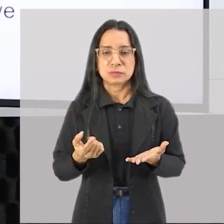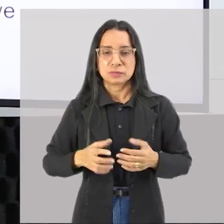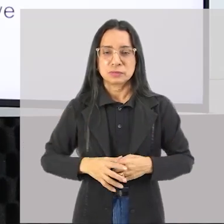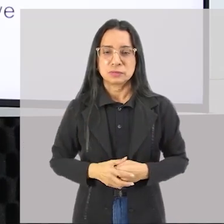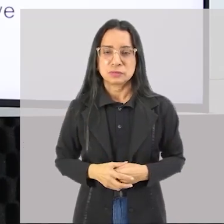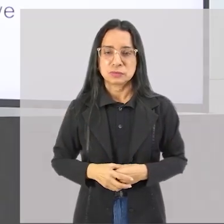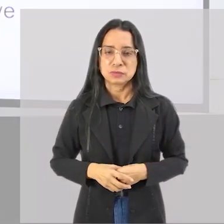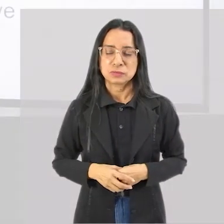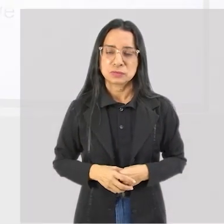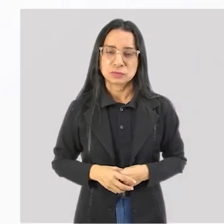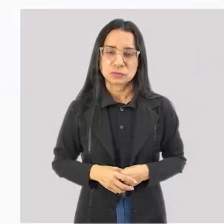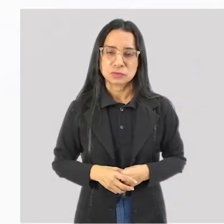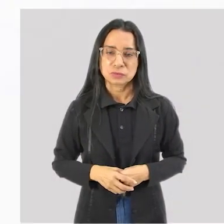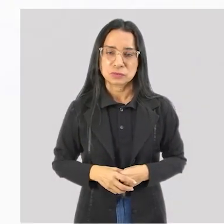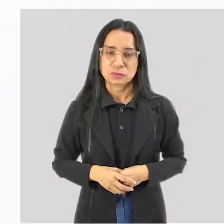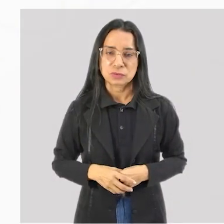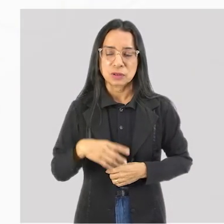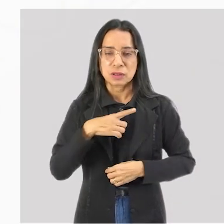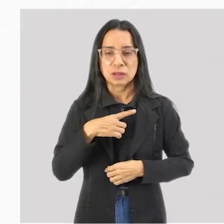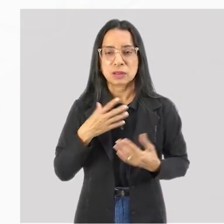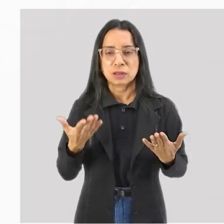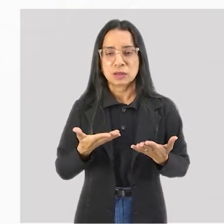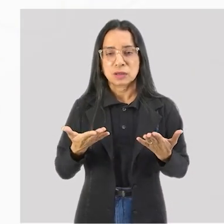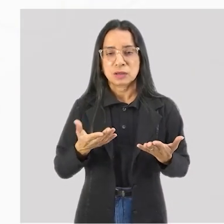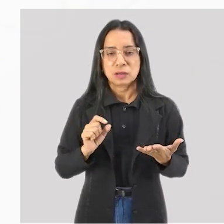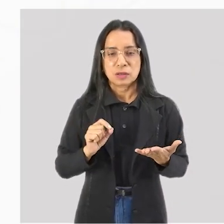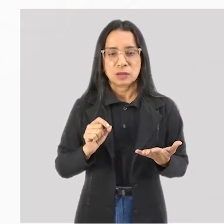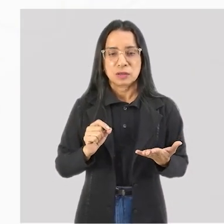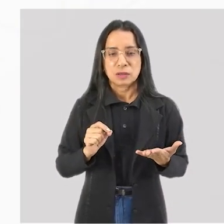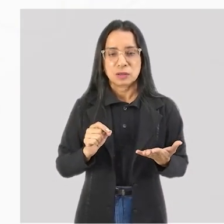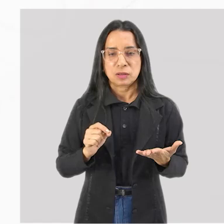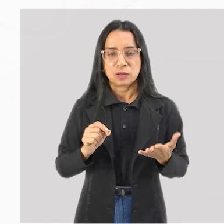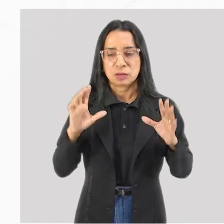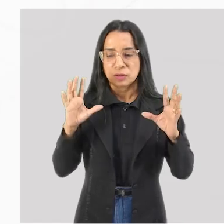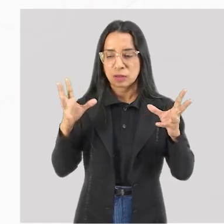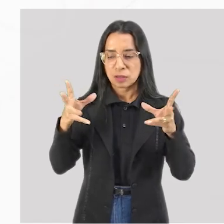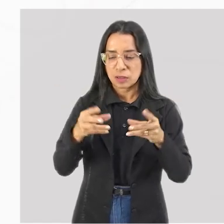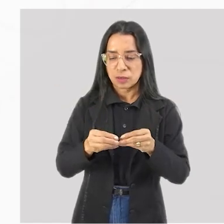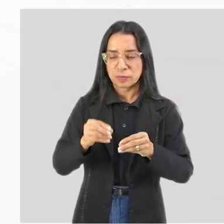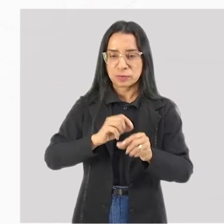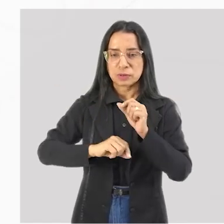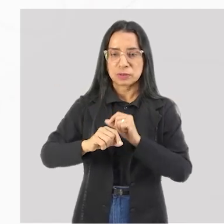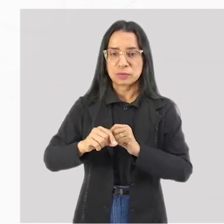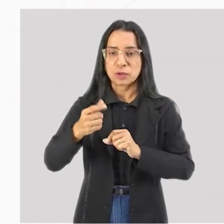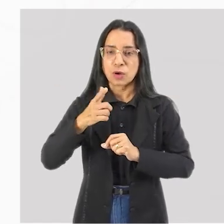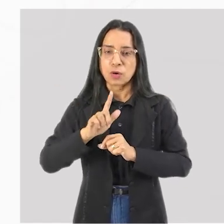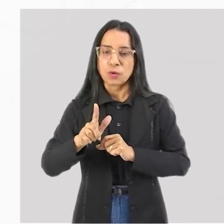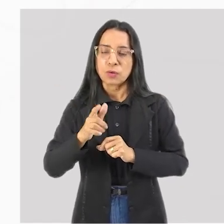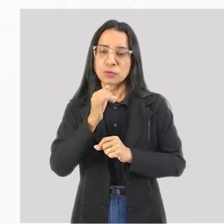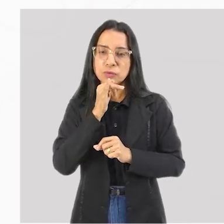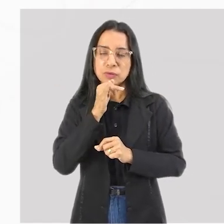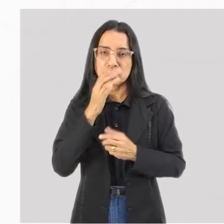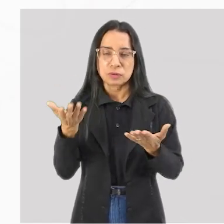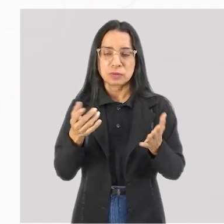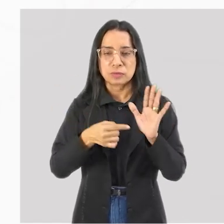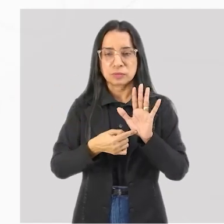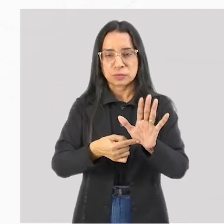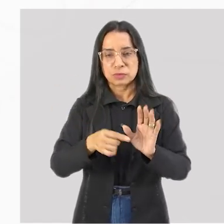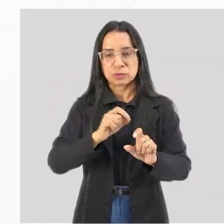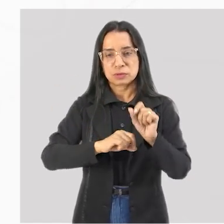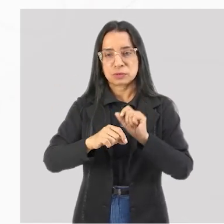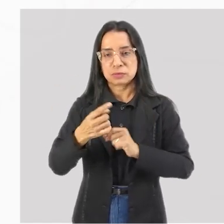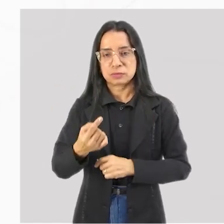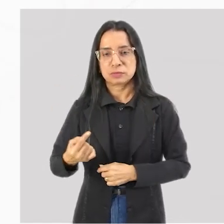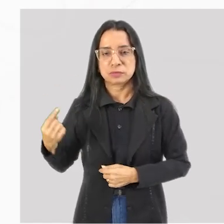resultado. Aqui eu tenho uma síntese, né? Outros exemplos mostrando such as, que é